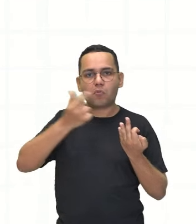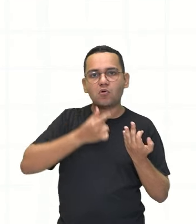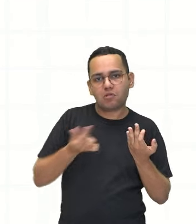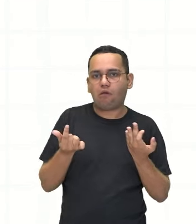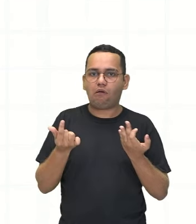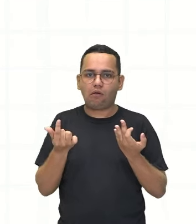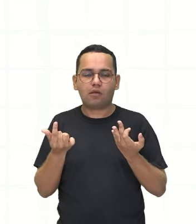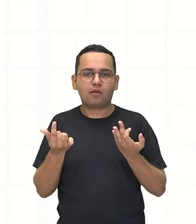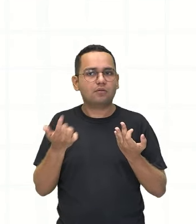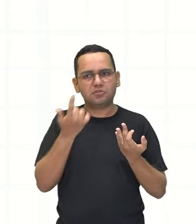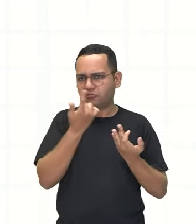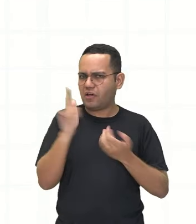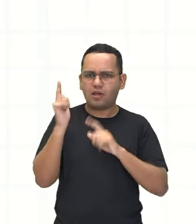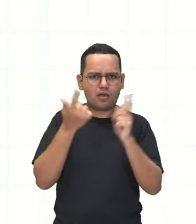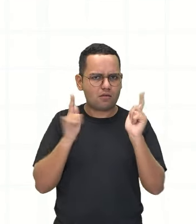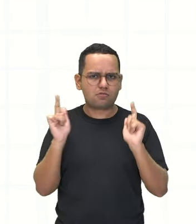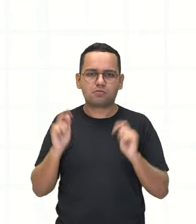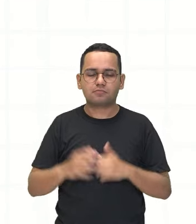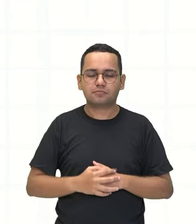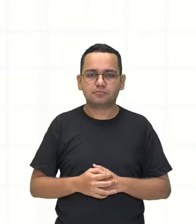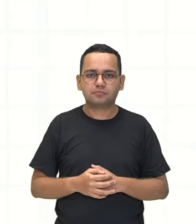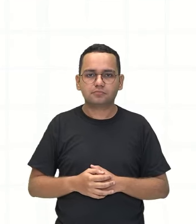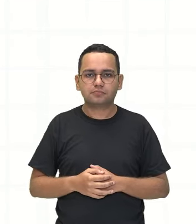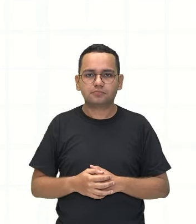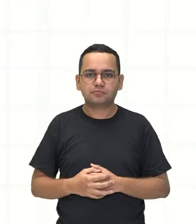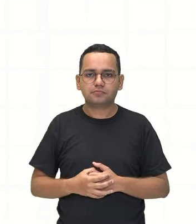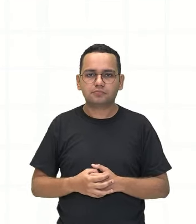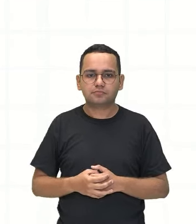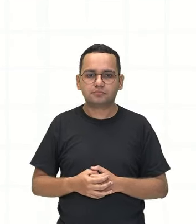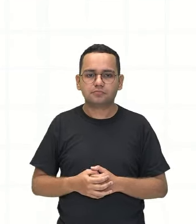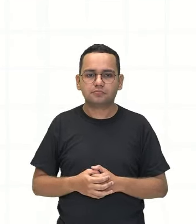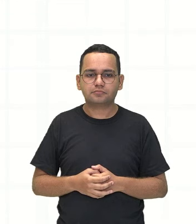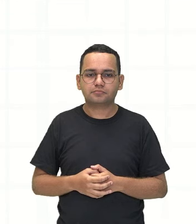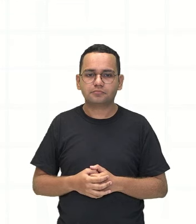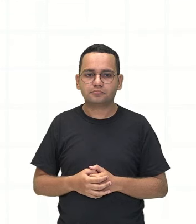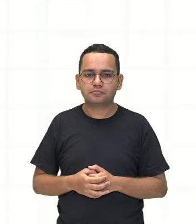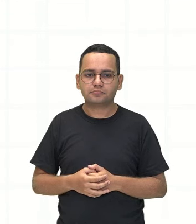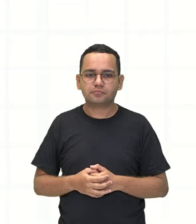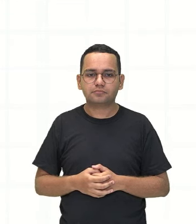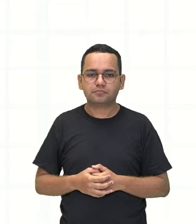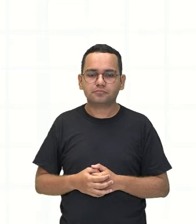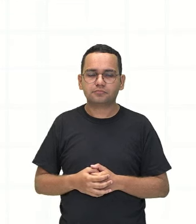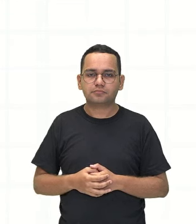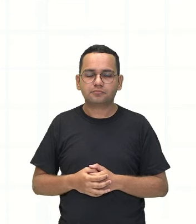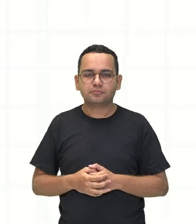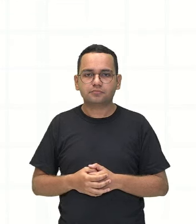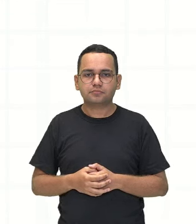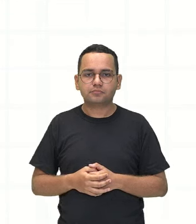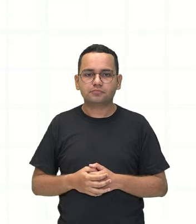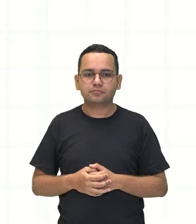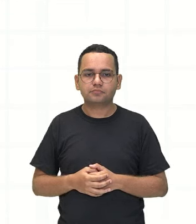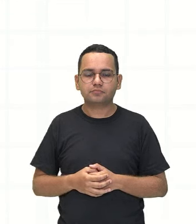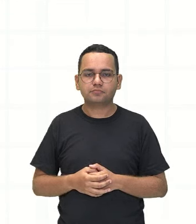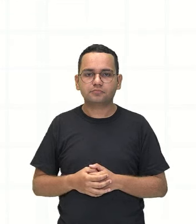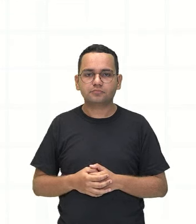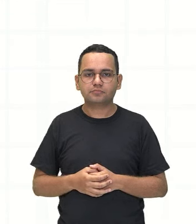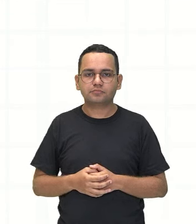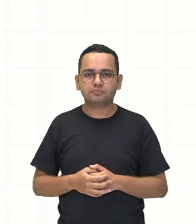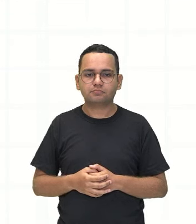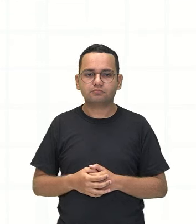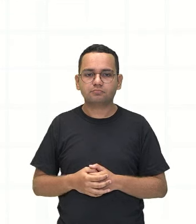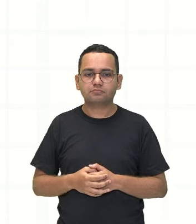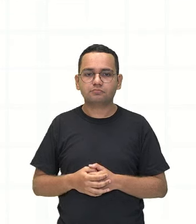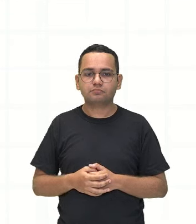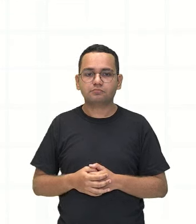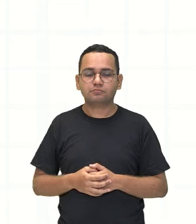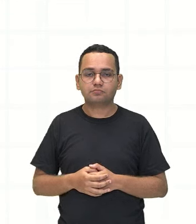nossa região, esse animal, né? Então, esses são os substantivos que nós não temos